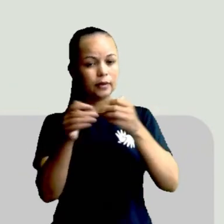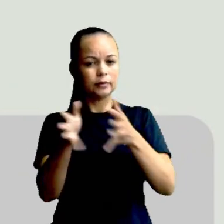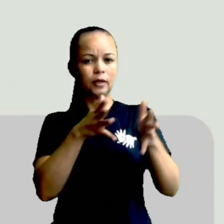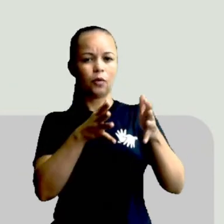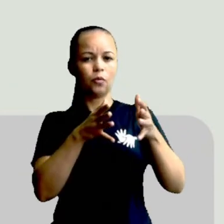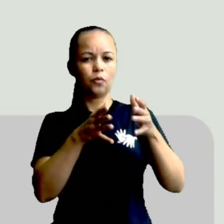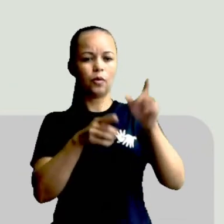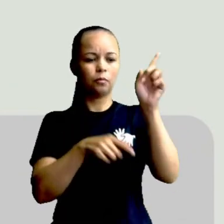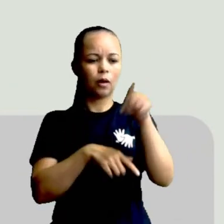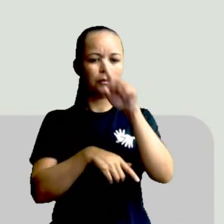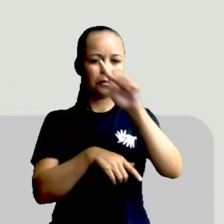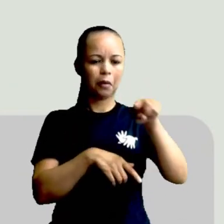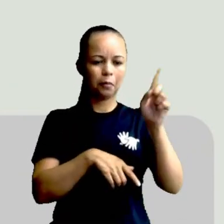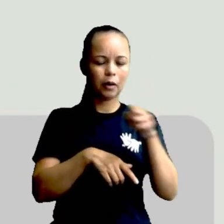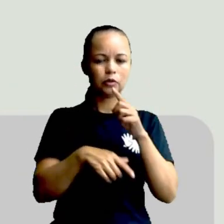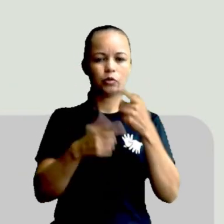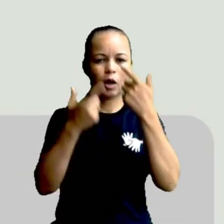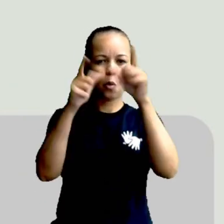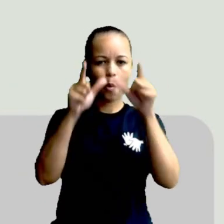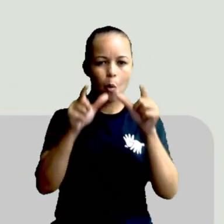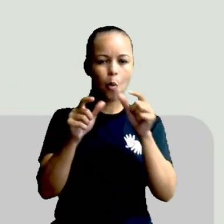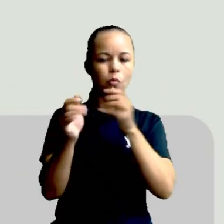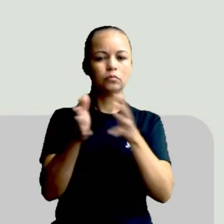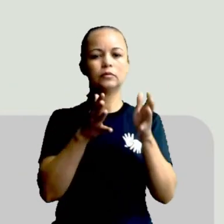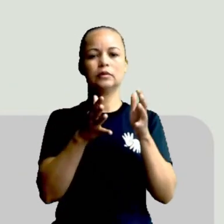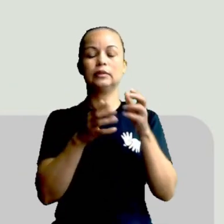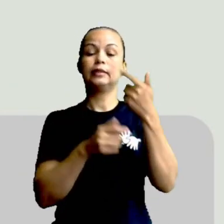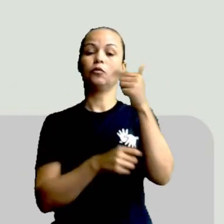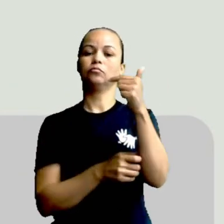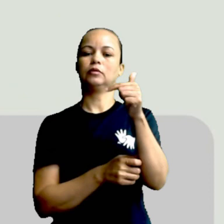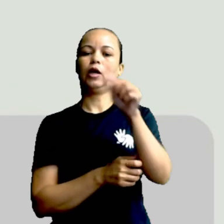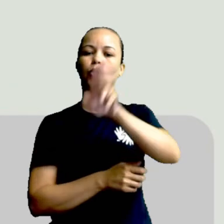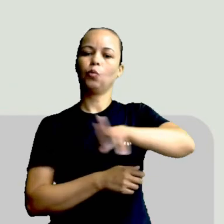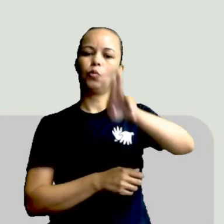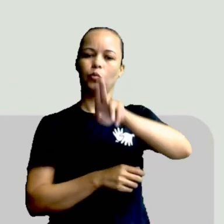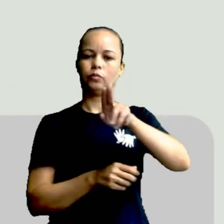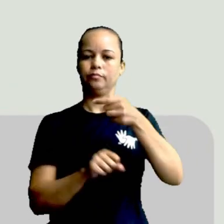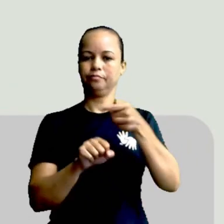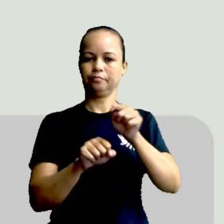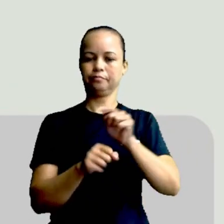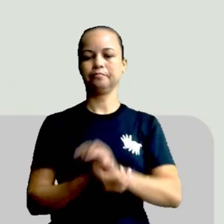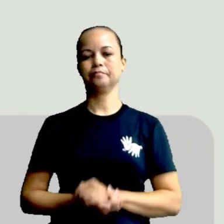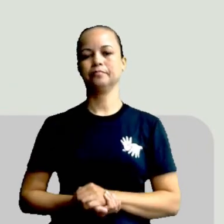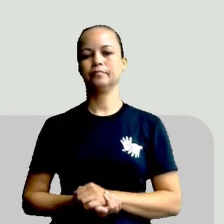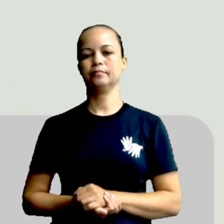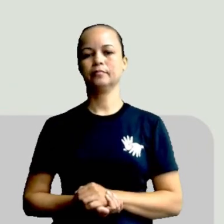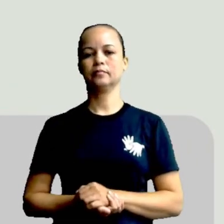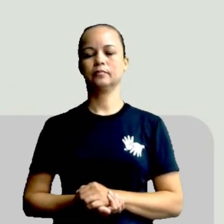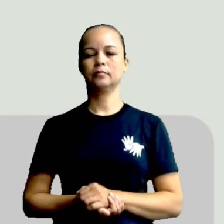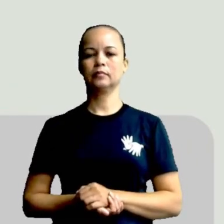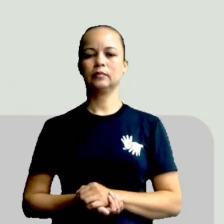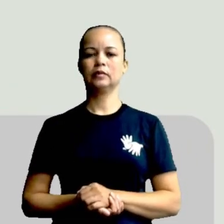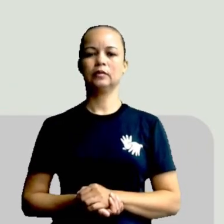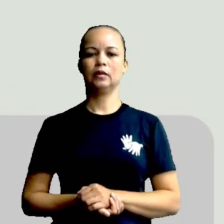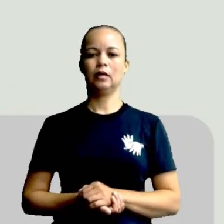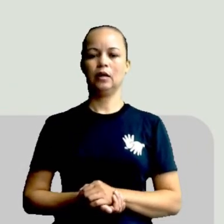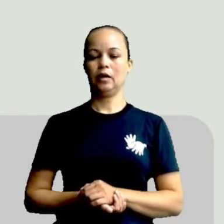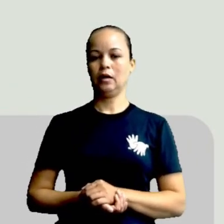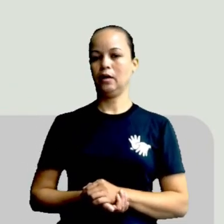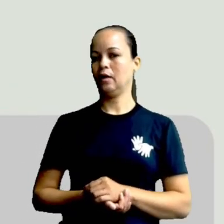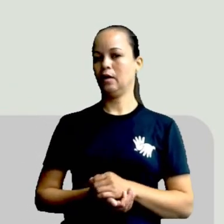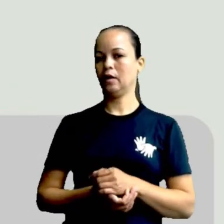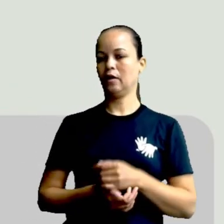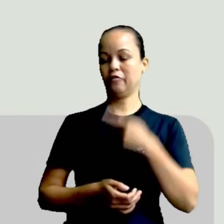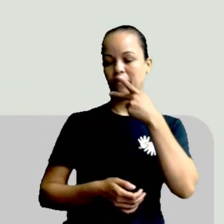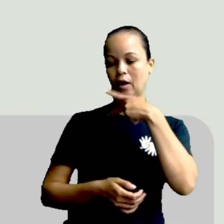as alternativas que não tem o uso do sinal certo vamos lá e recorreu a